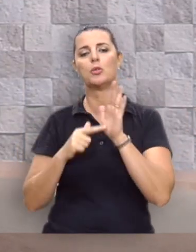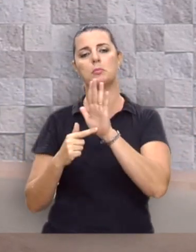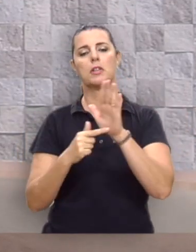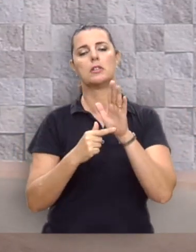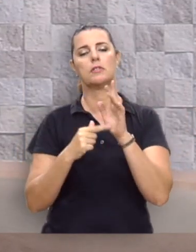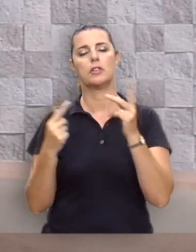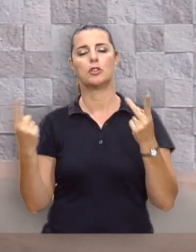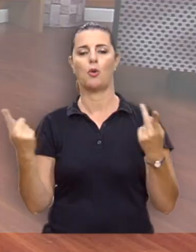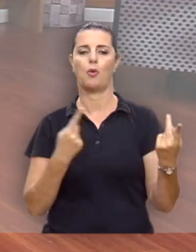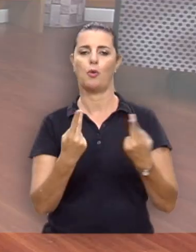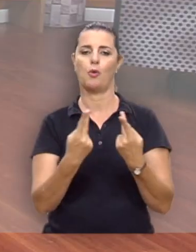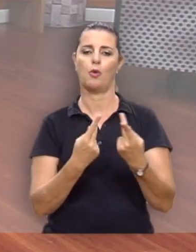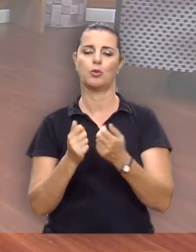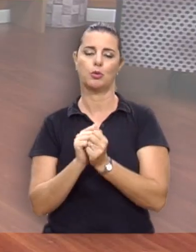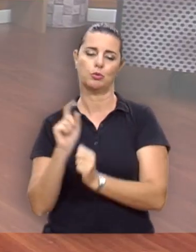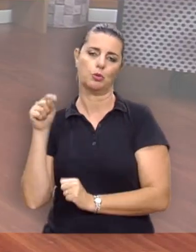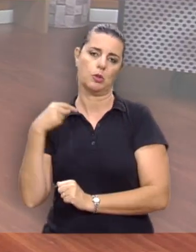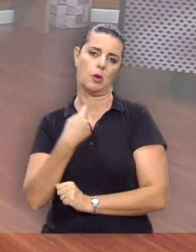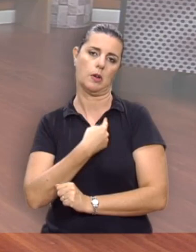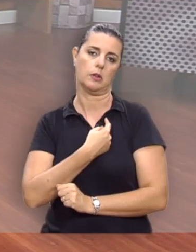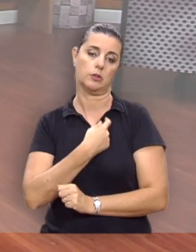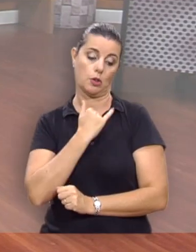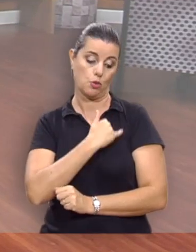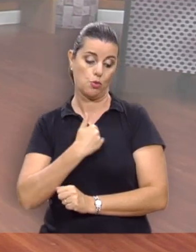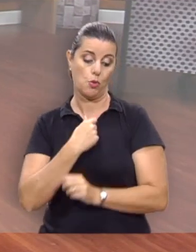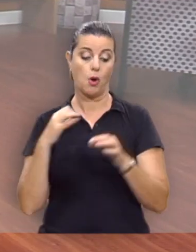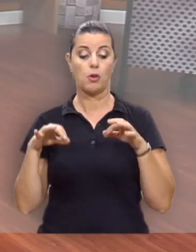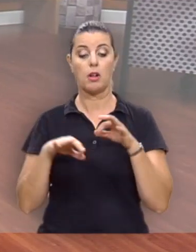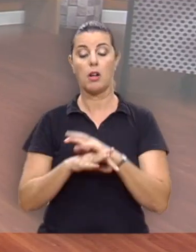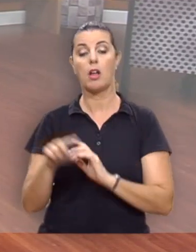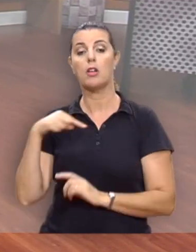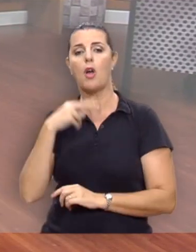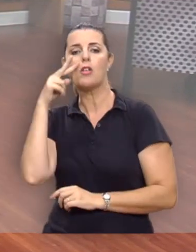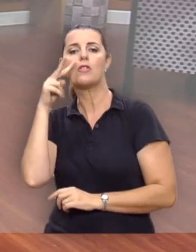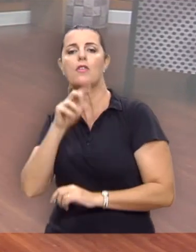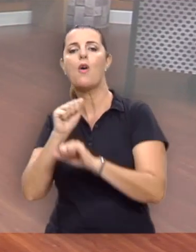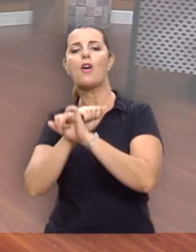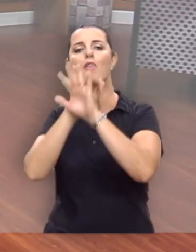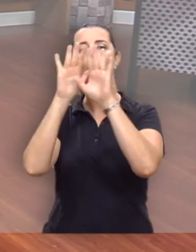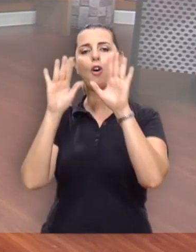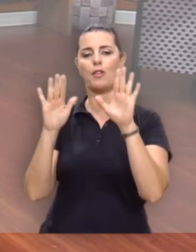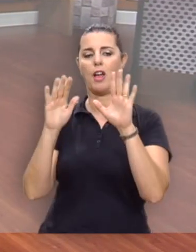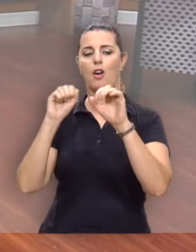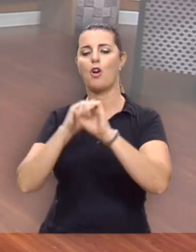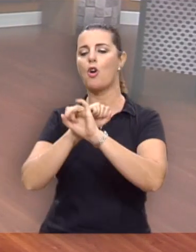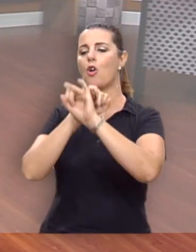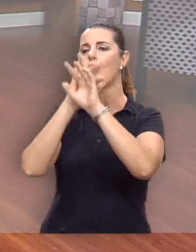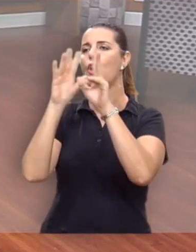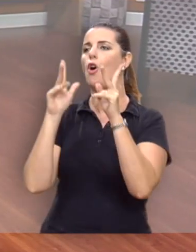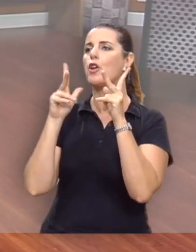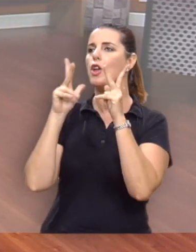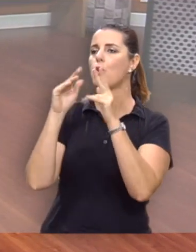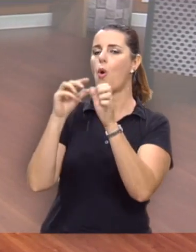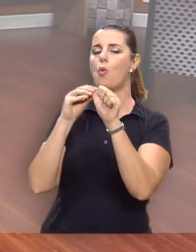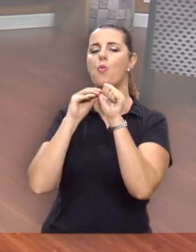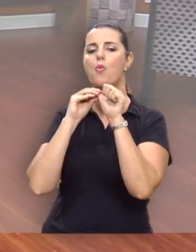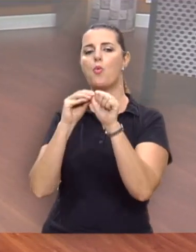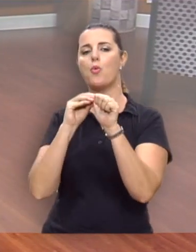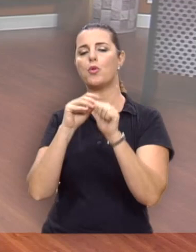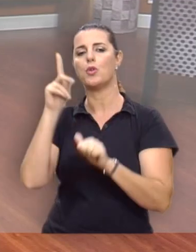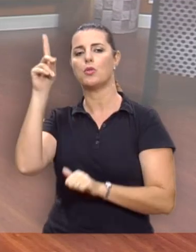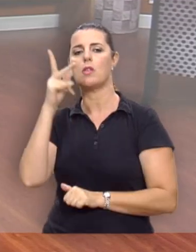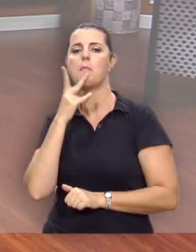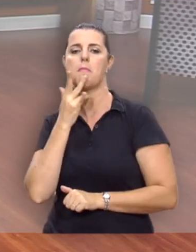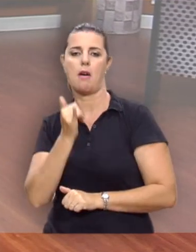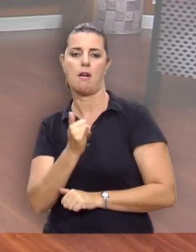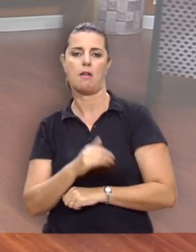entre nós. Mas ainda João conclui assim: e vimos a sua glória, glória como do unigênito do